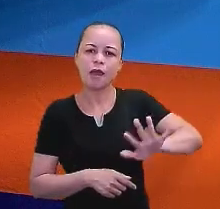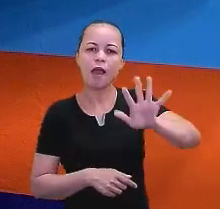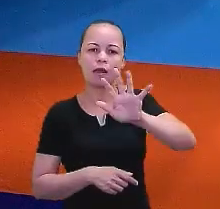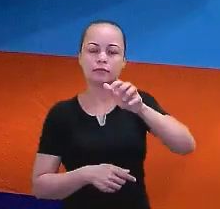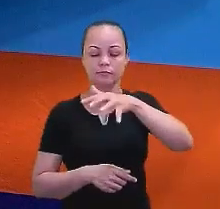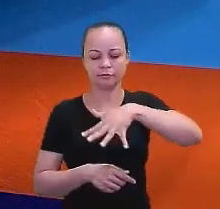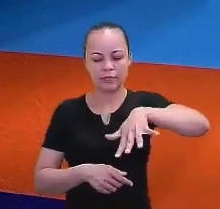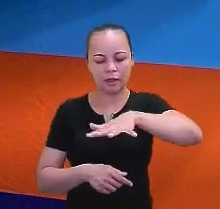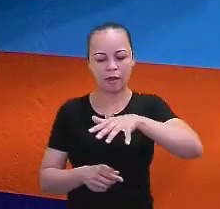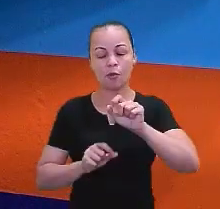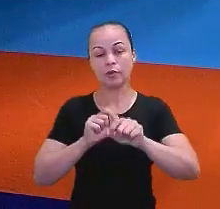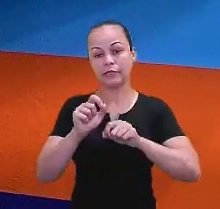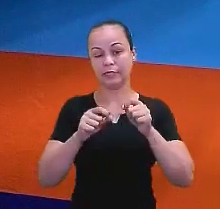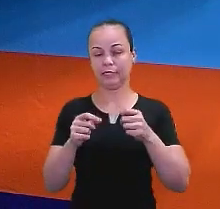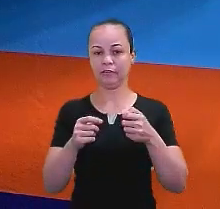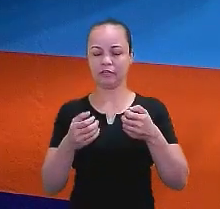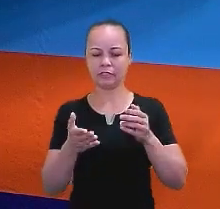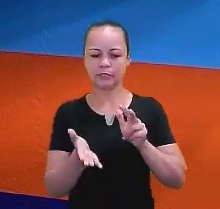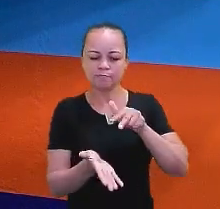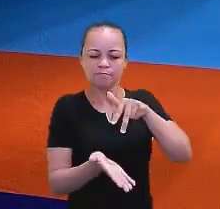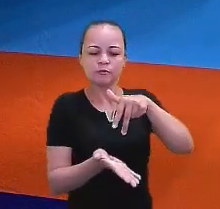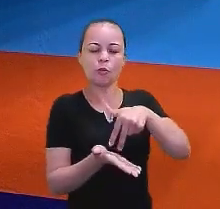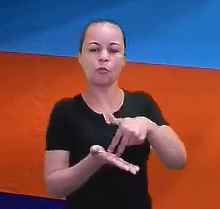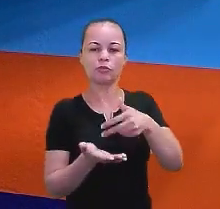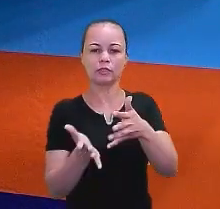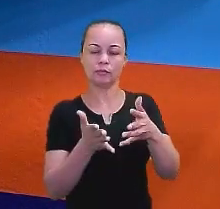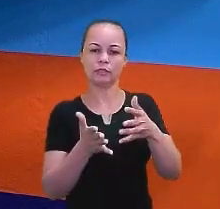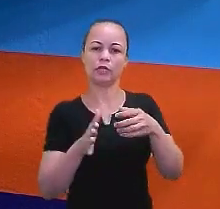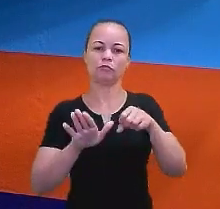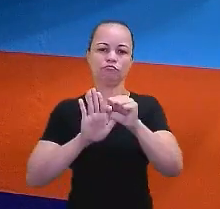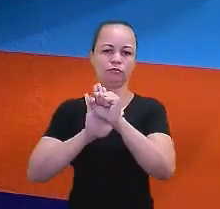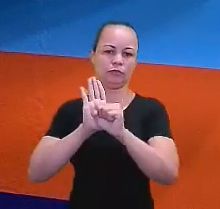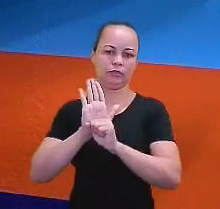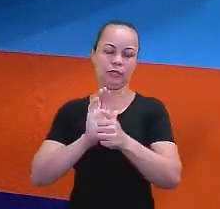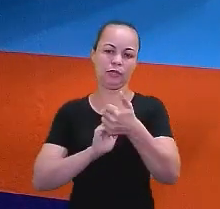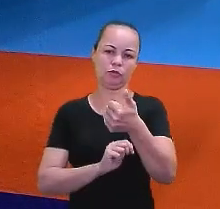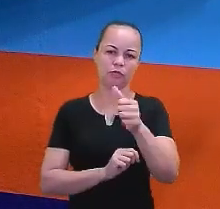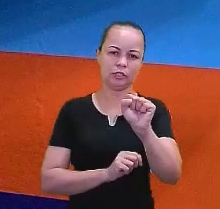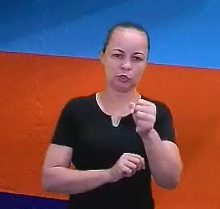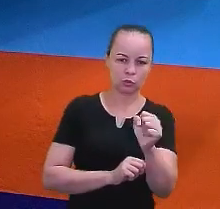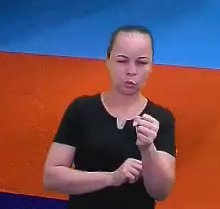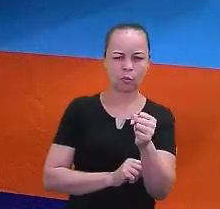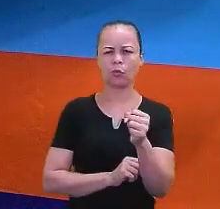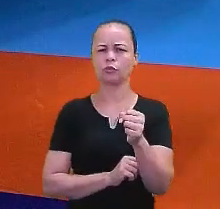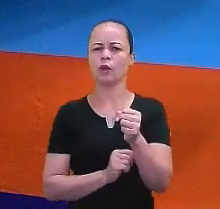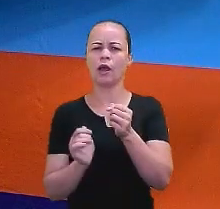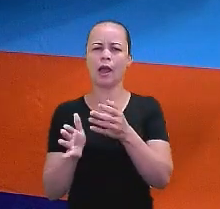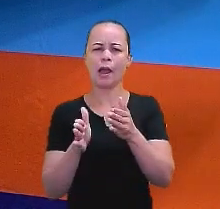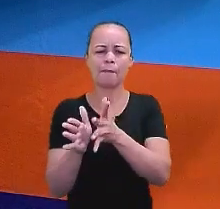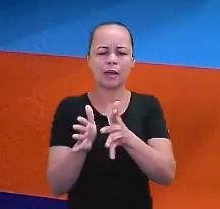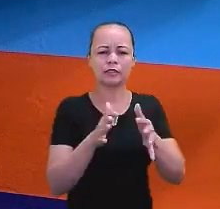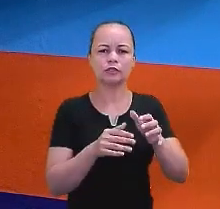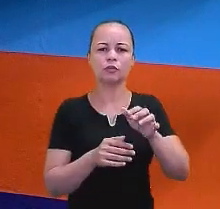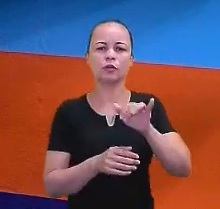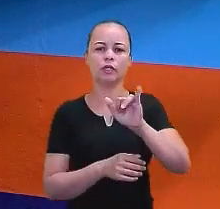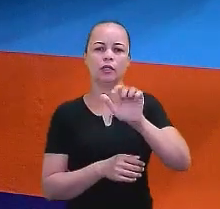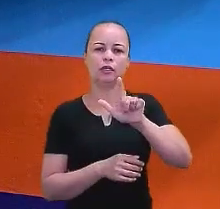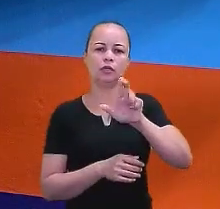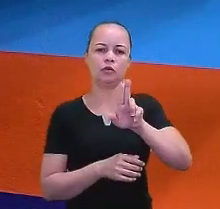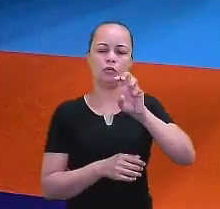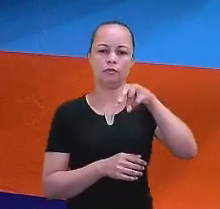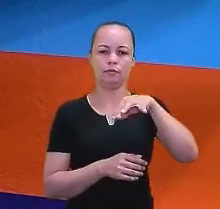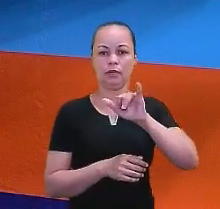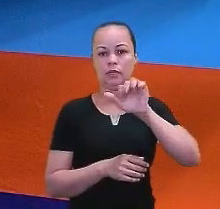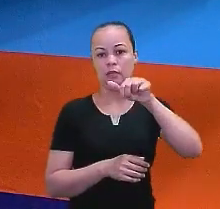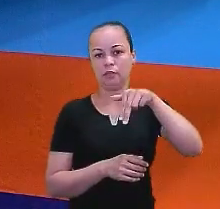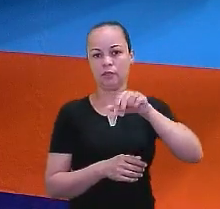que vai ser concebida ali no século XVIII, a partir do Iluminismo, e ganha força